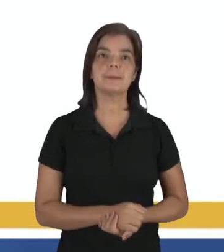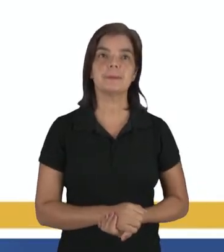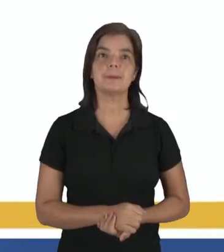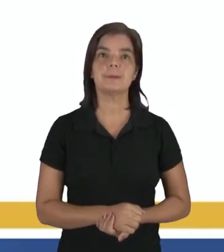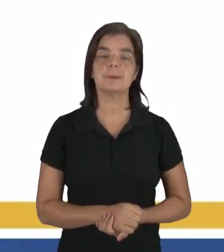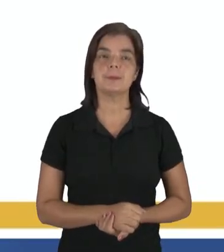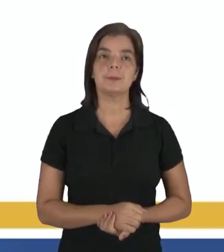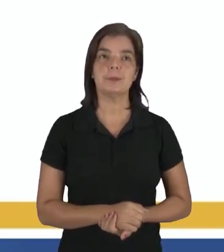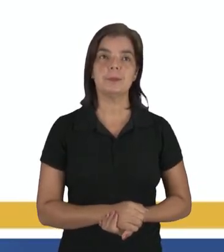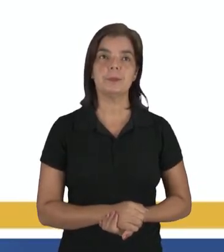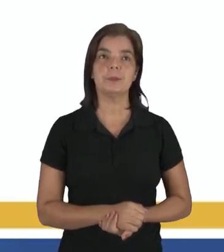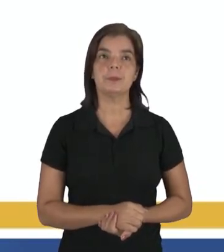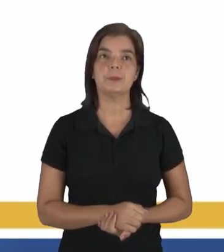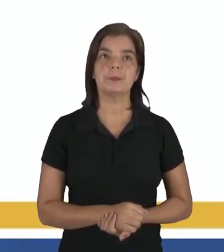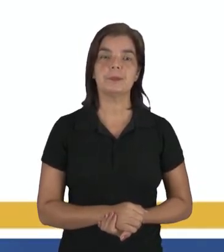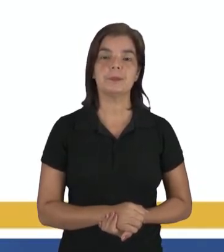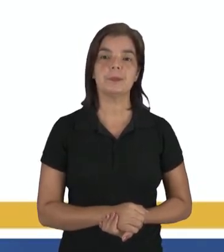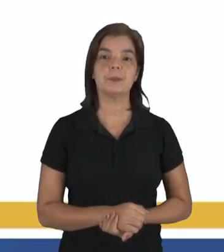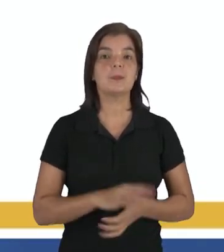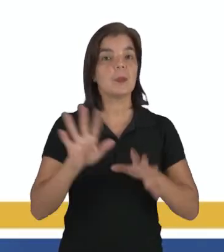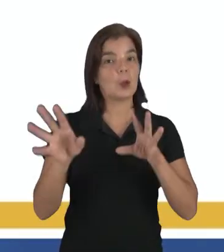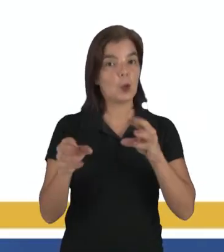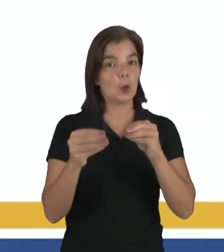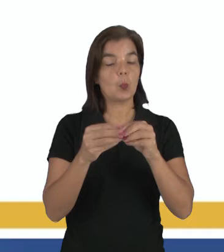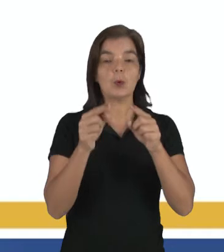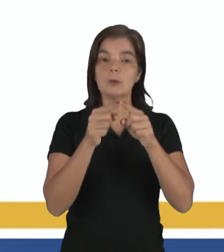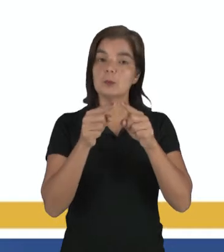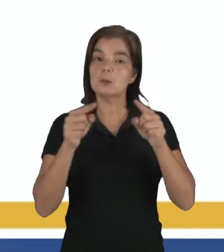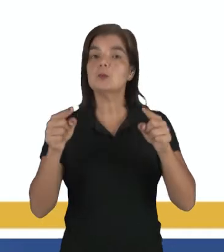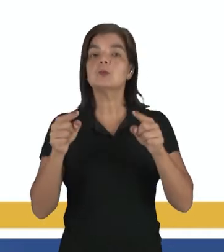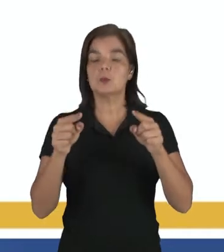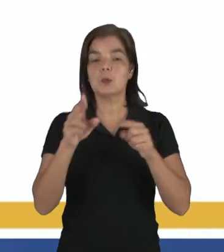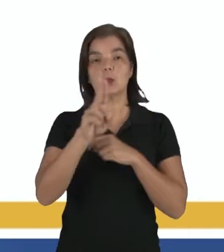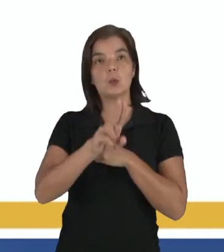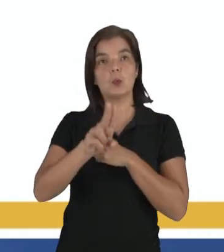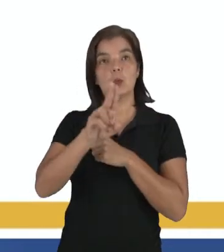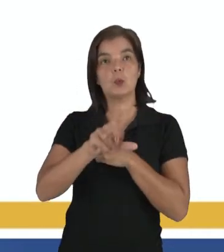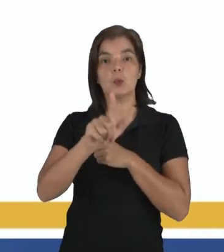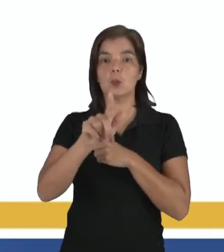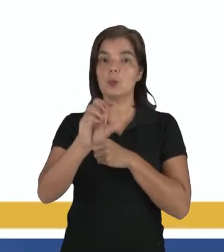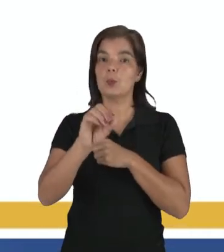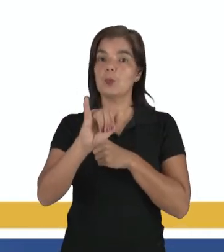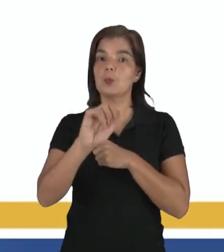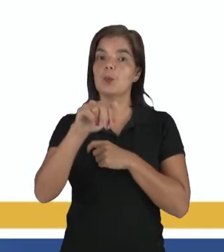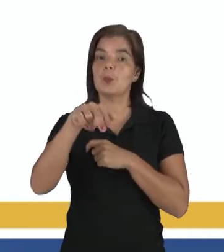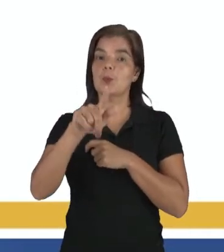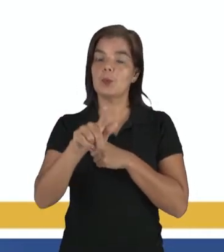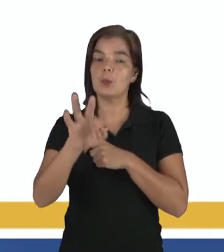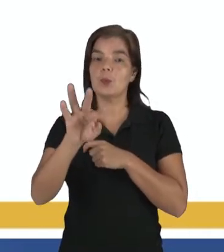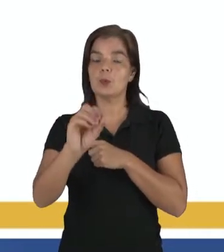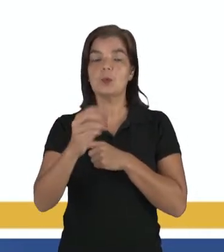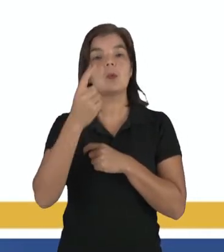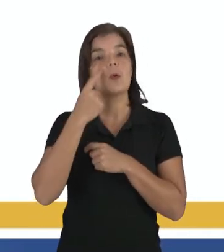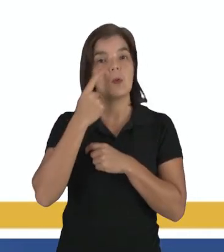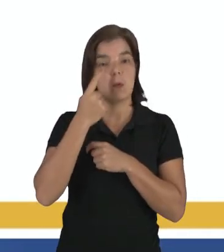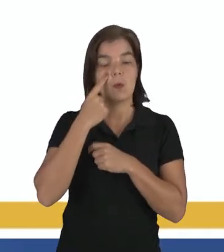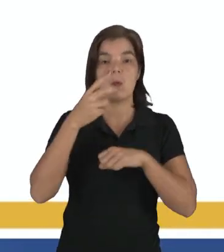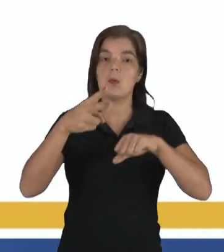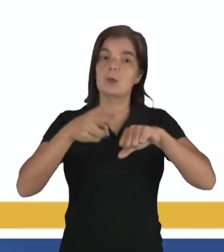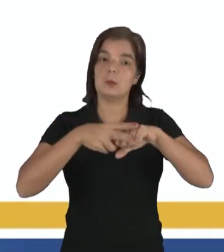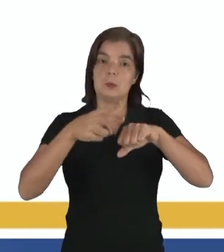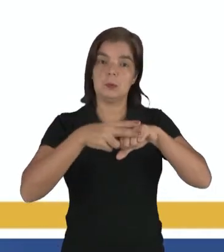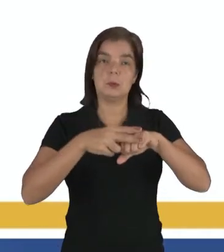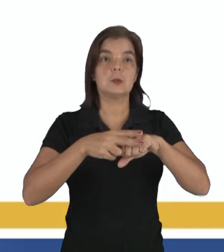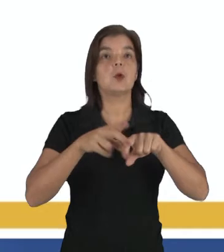blanks using going to. Complete os espaços usando o going to. Então, eu dei para vocês aí o